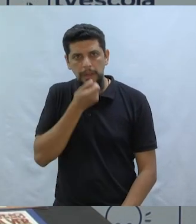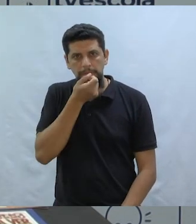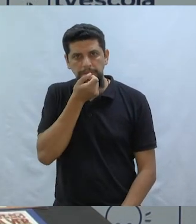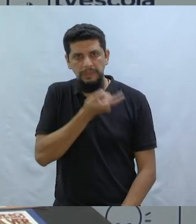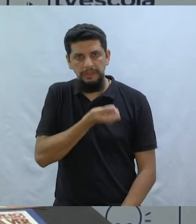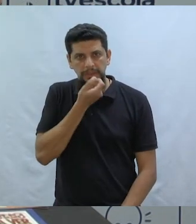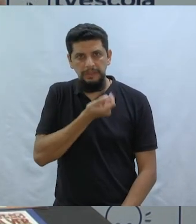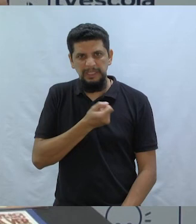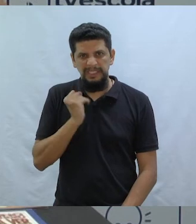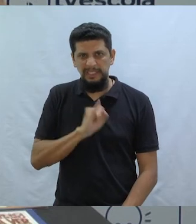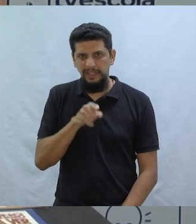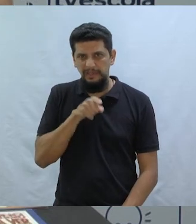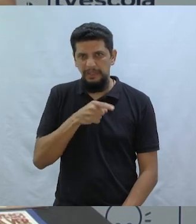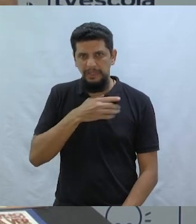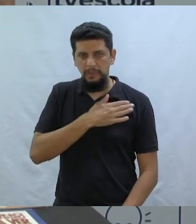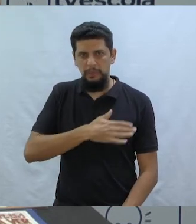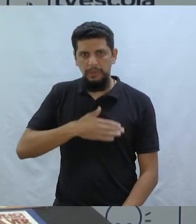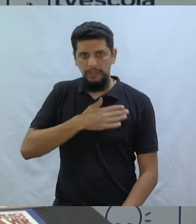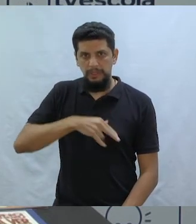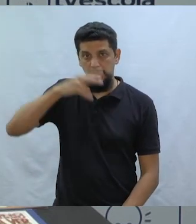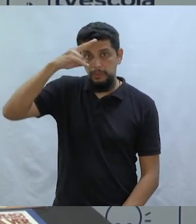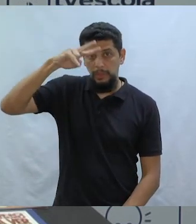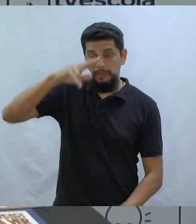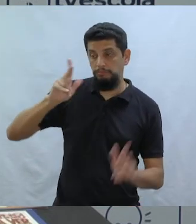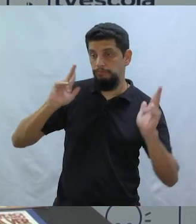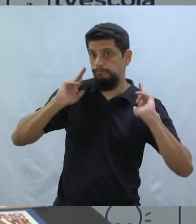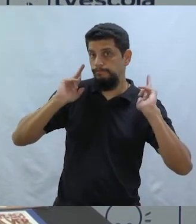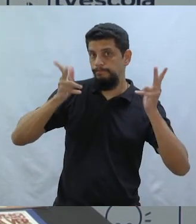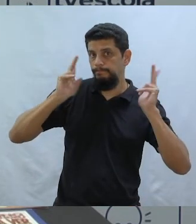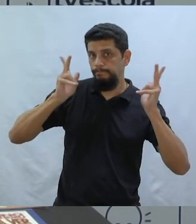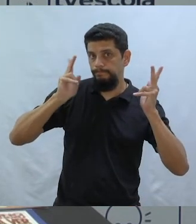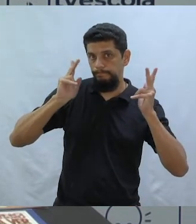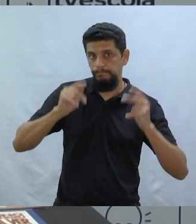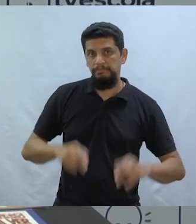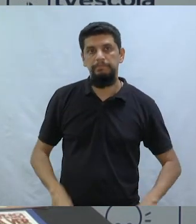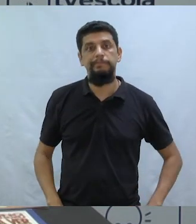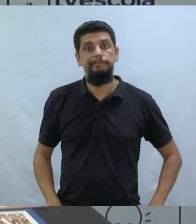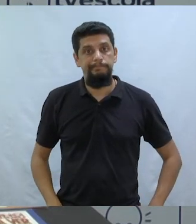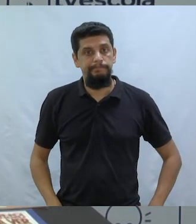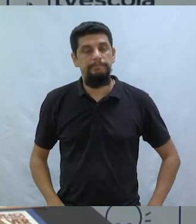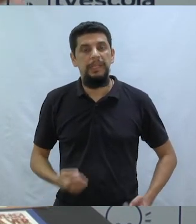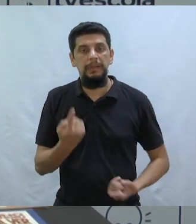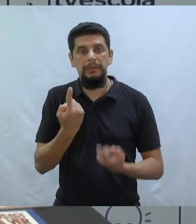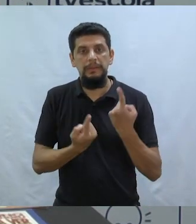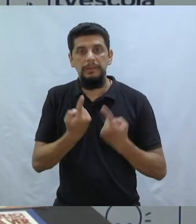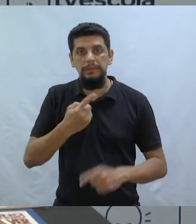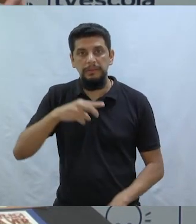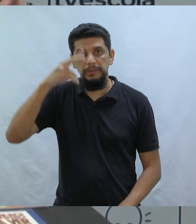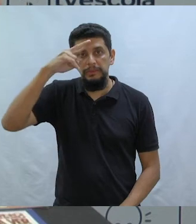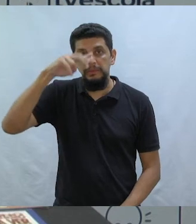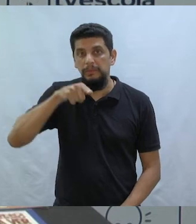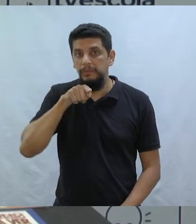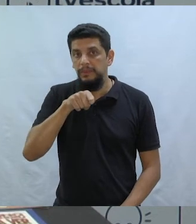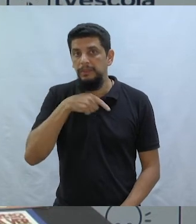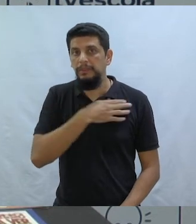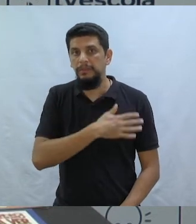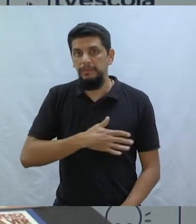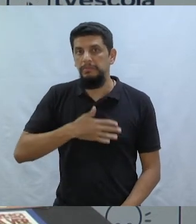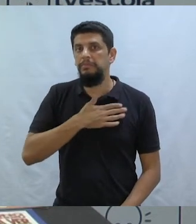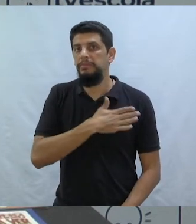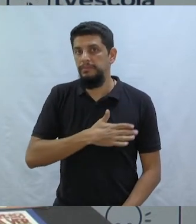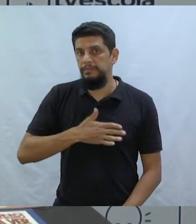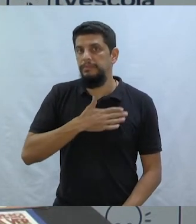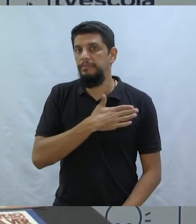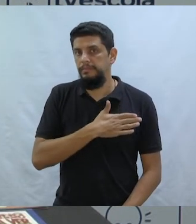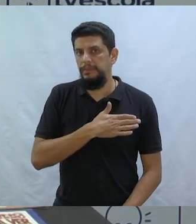engraçadas Será que vocês gostam dessas de Aventura Como foi essa aventura do Pedrinho porque foi uma aventura não não